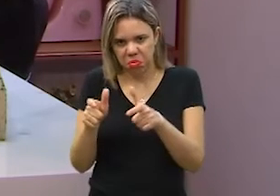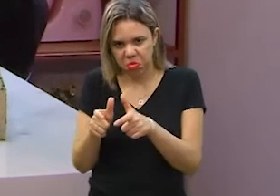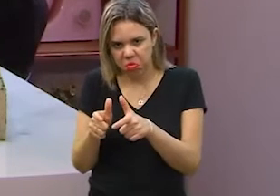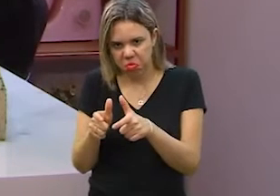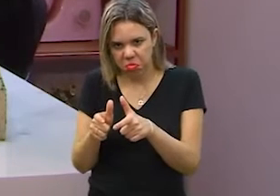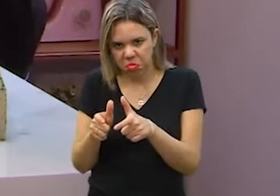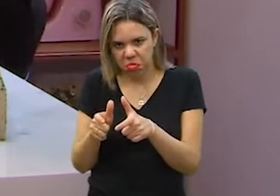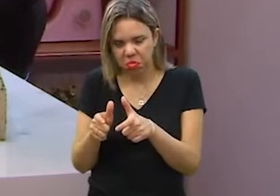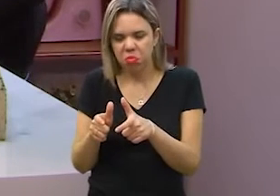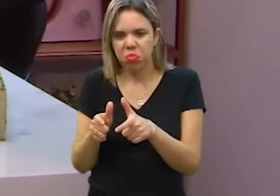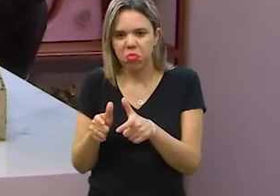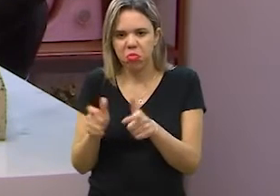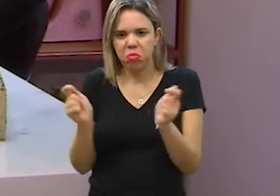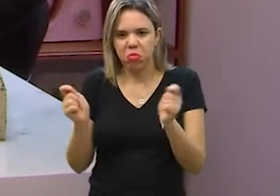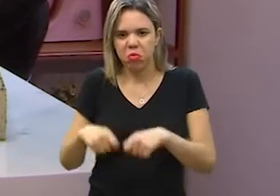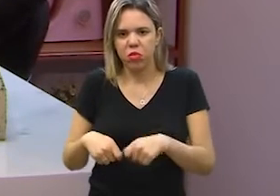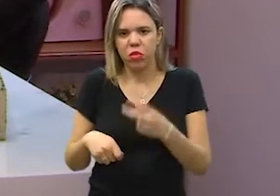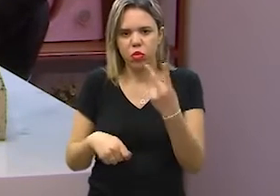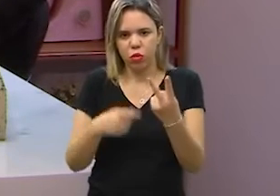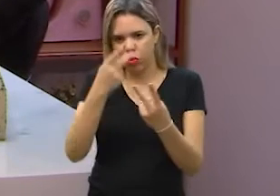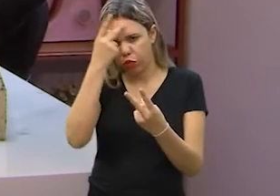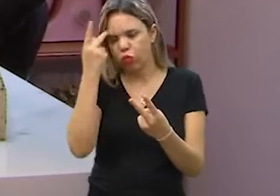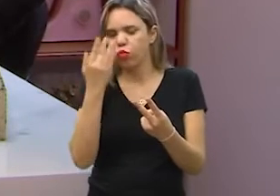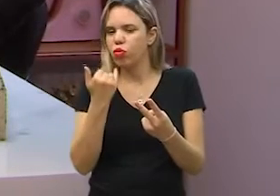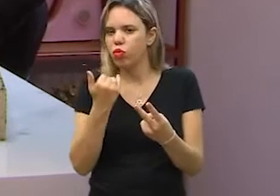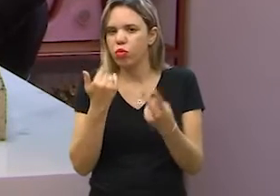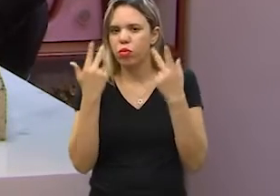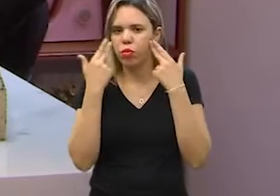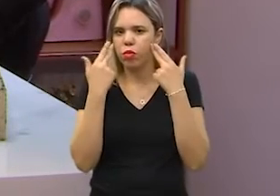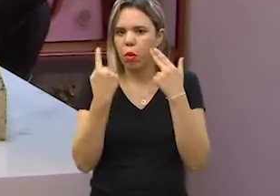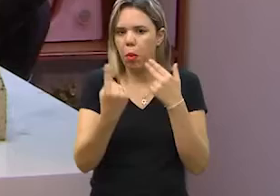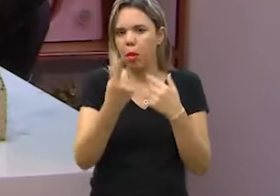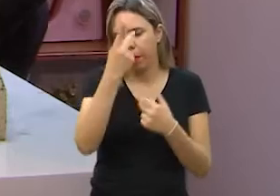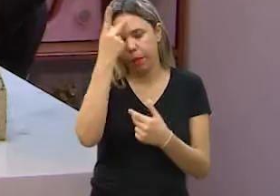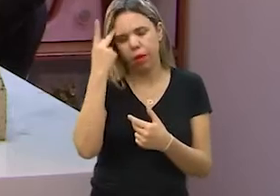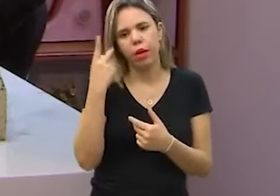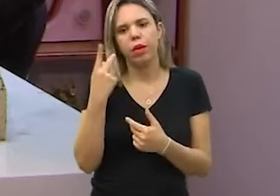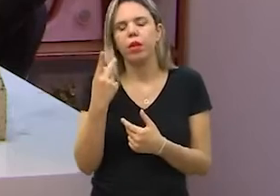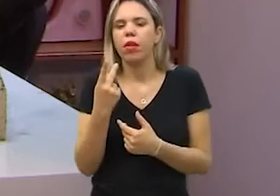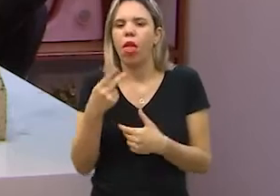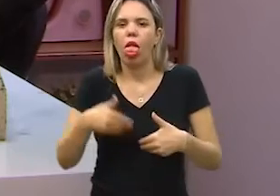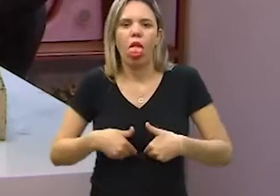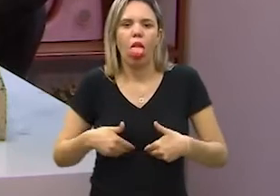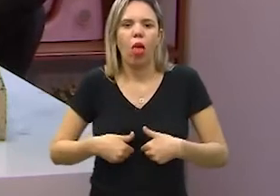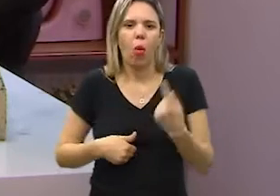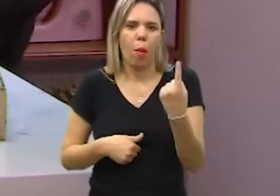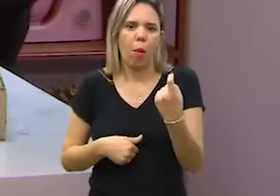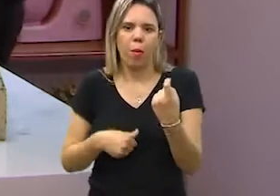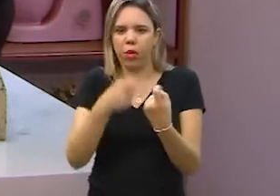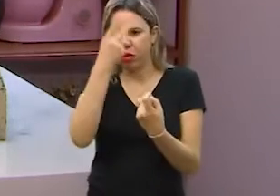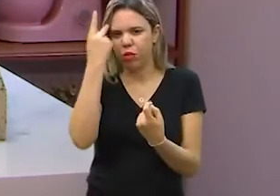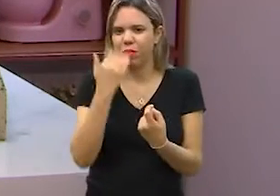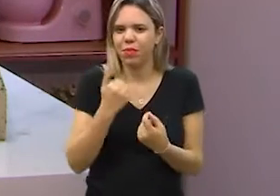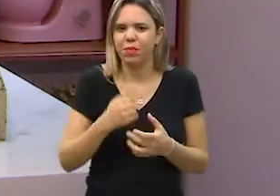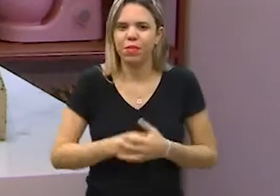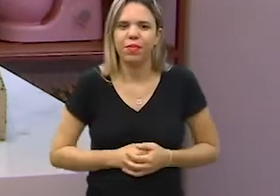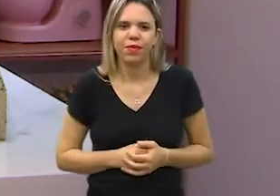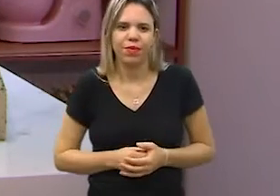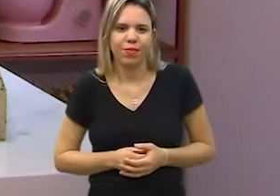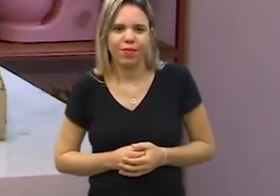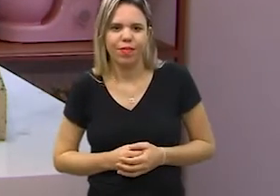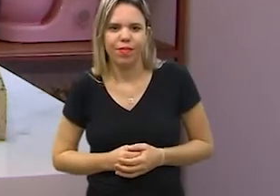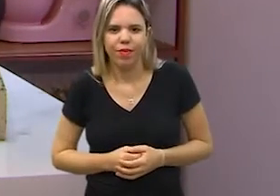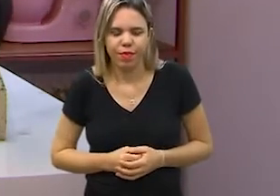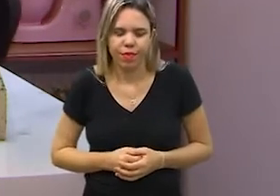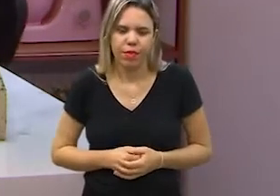que a Paty estava falando aqui, que dá para 2 pessoas, né? E para uma pessoa que é mais faminha, ou para uma só. Para uma só.